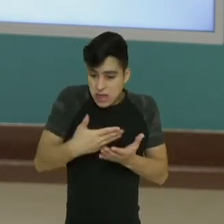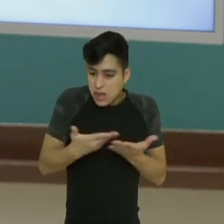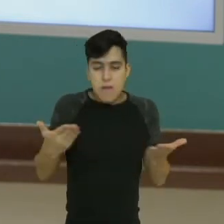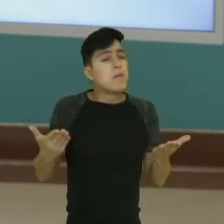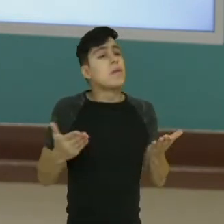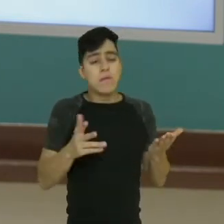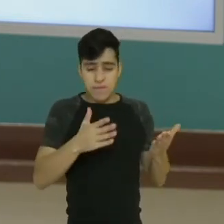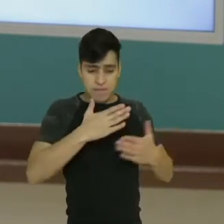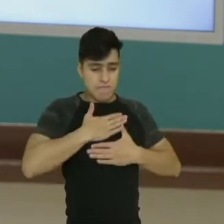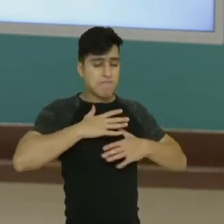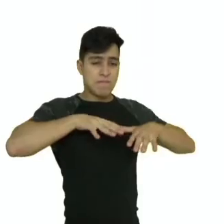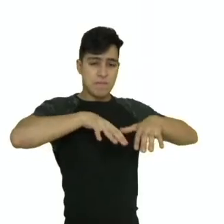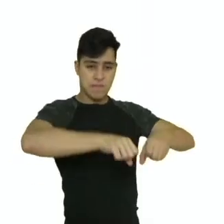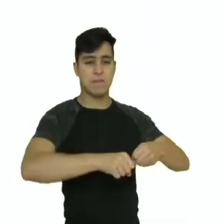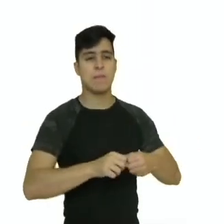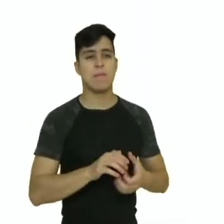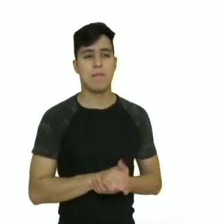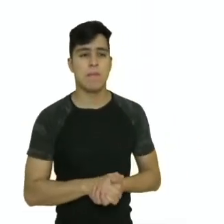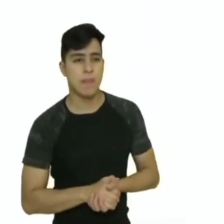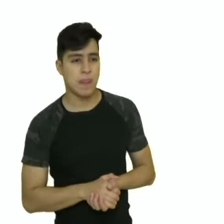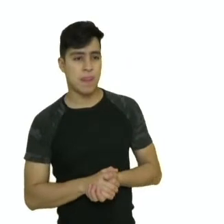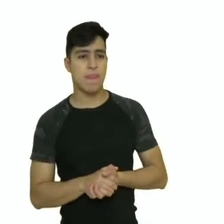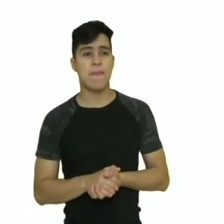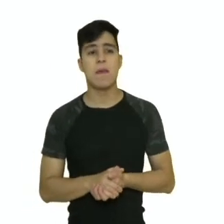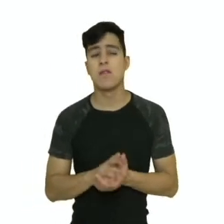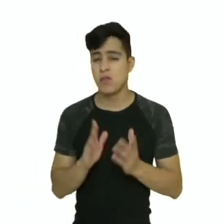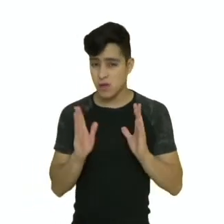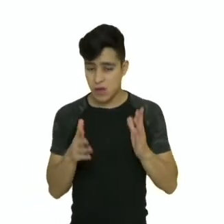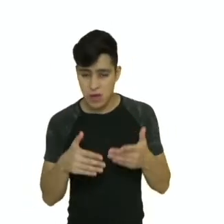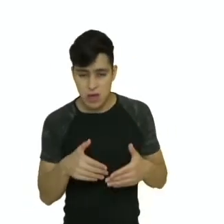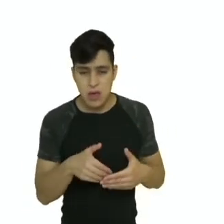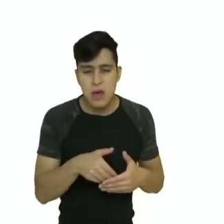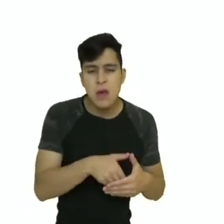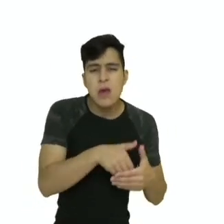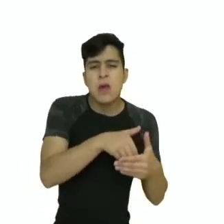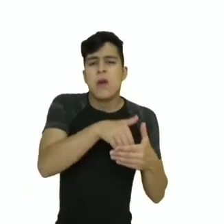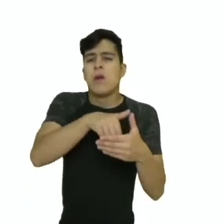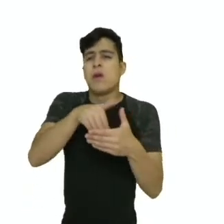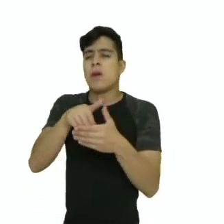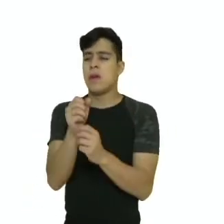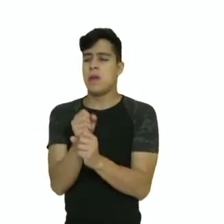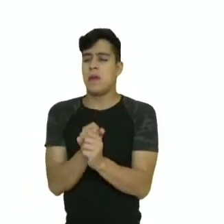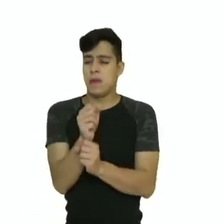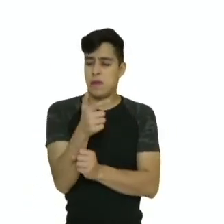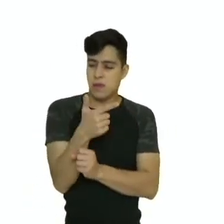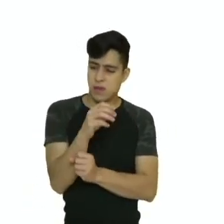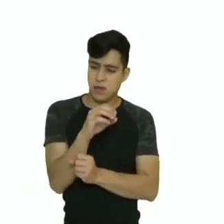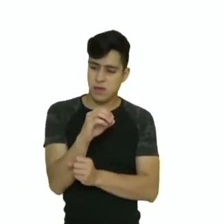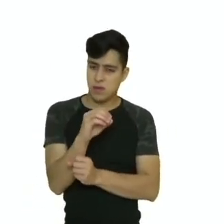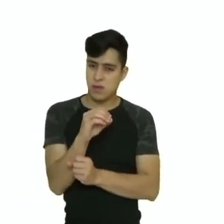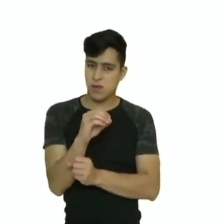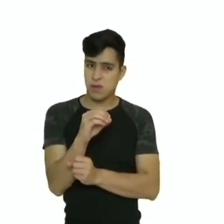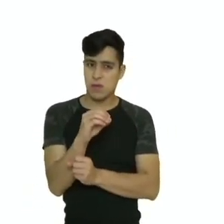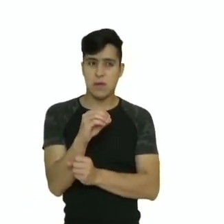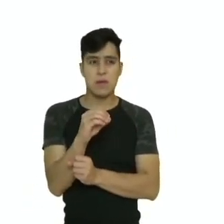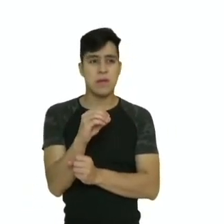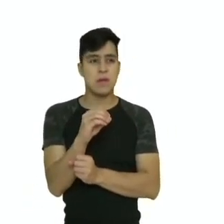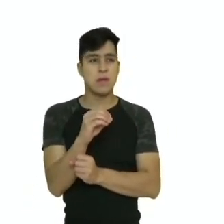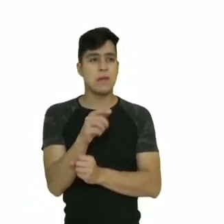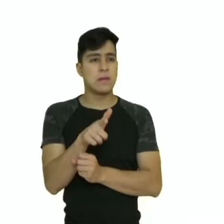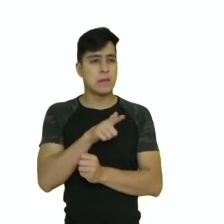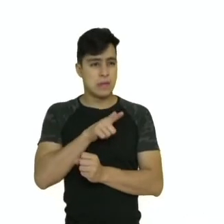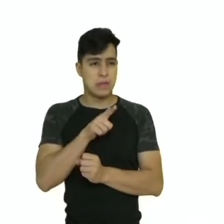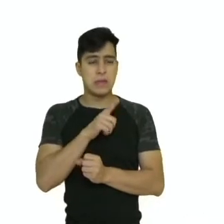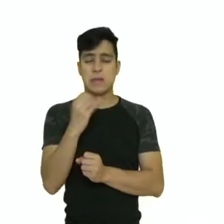desse território. Mas teve um plebiscito, né, em que em 2013, perdão, melhor dizendo aqui,